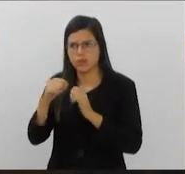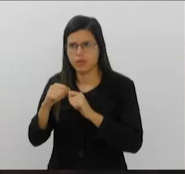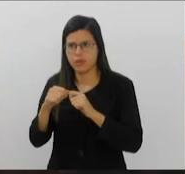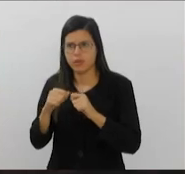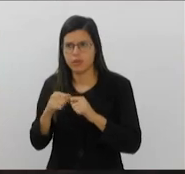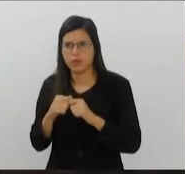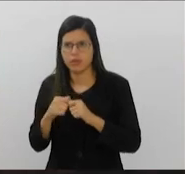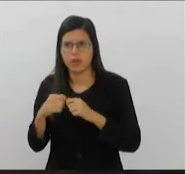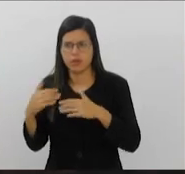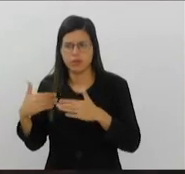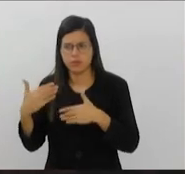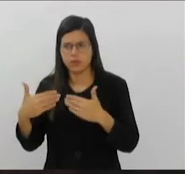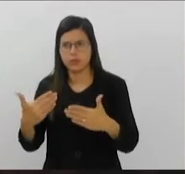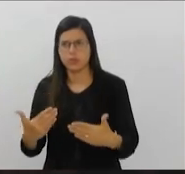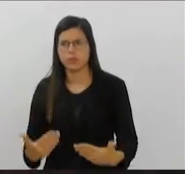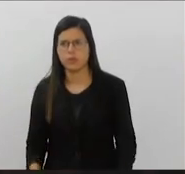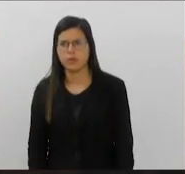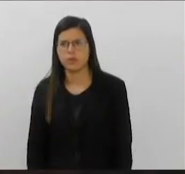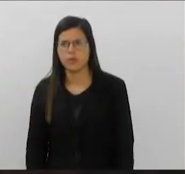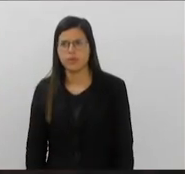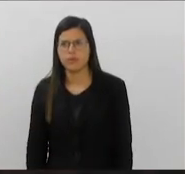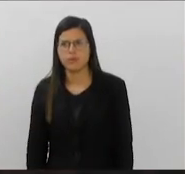meu cotidiano, então,